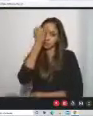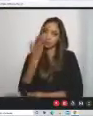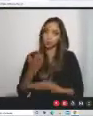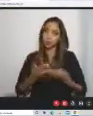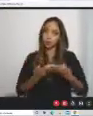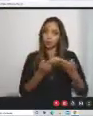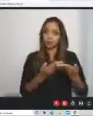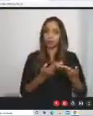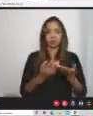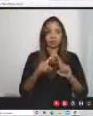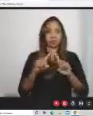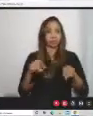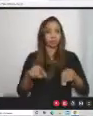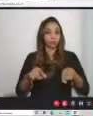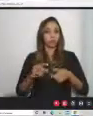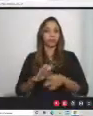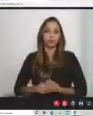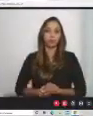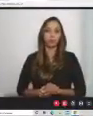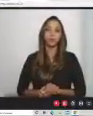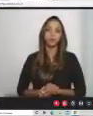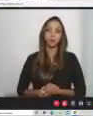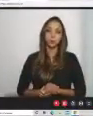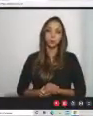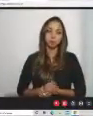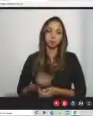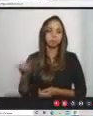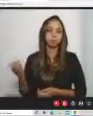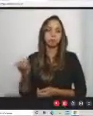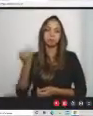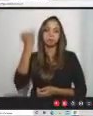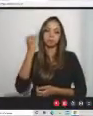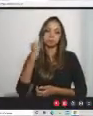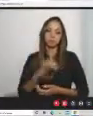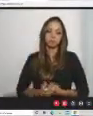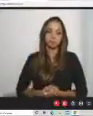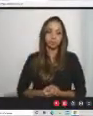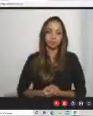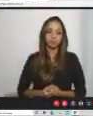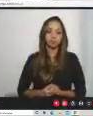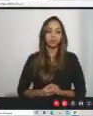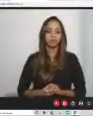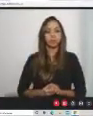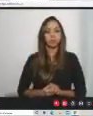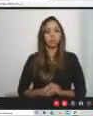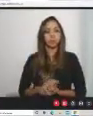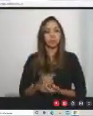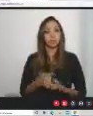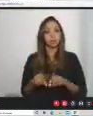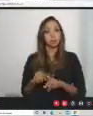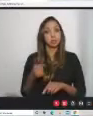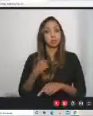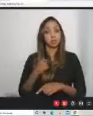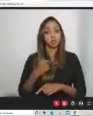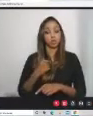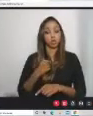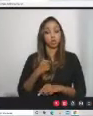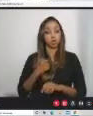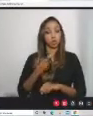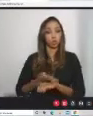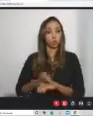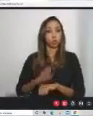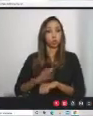projeto de grande importância. Inclusive, vereador, sou adepto ao ciclismo, não como